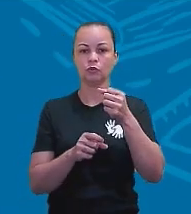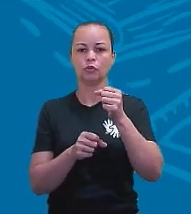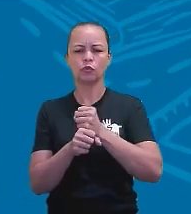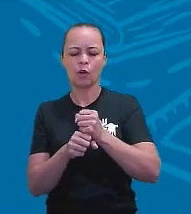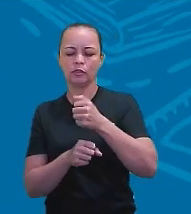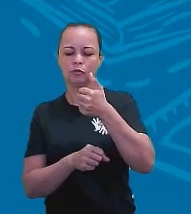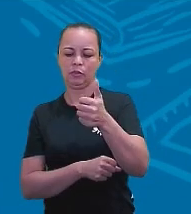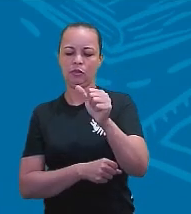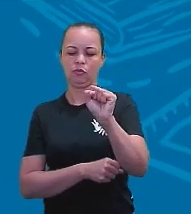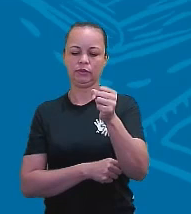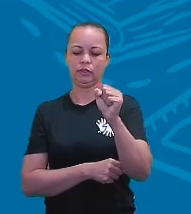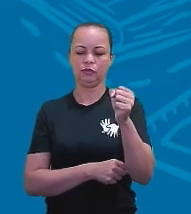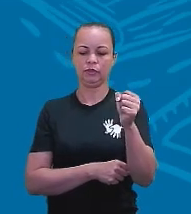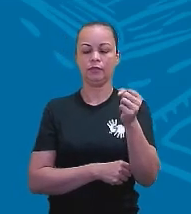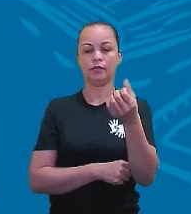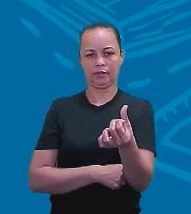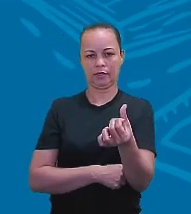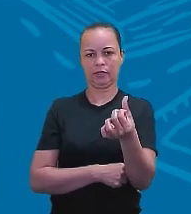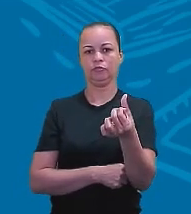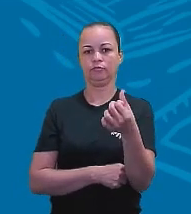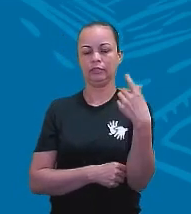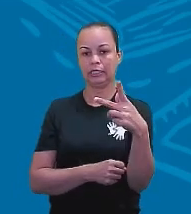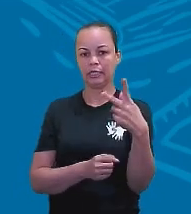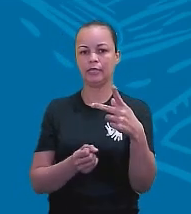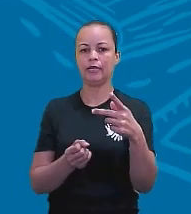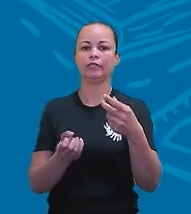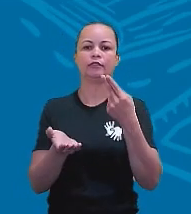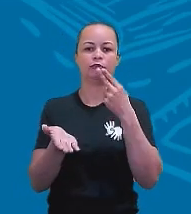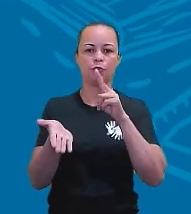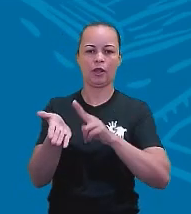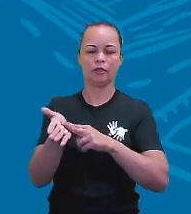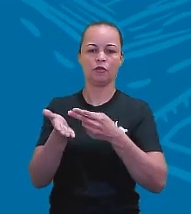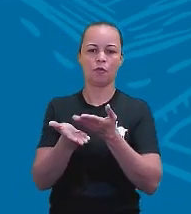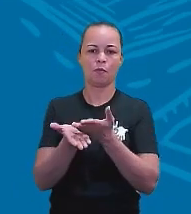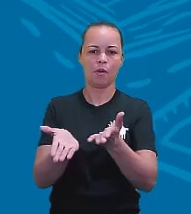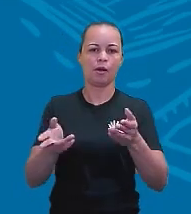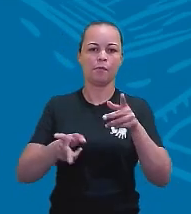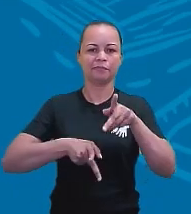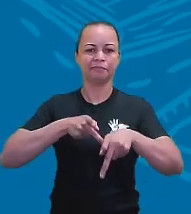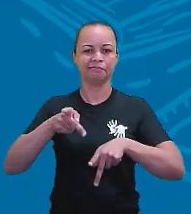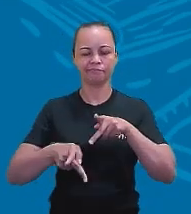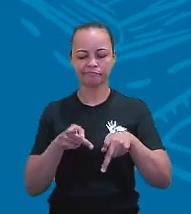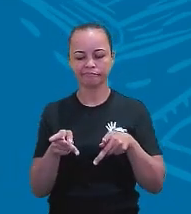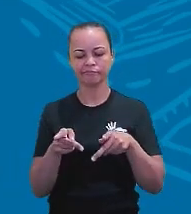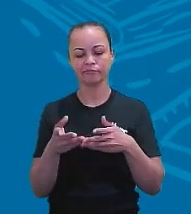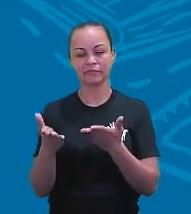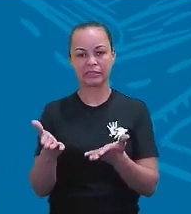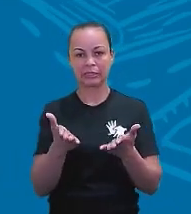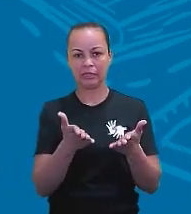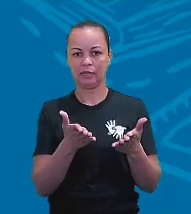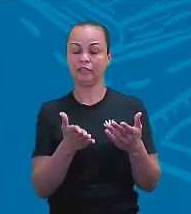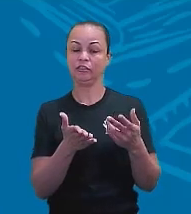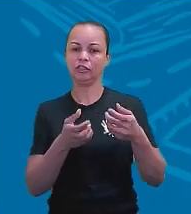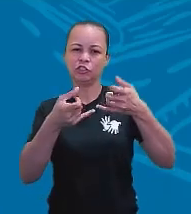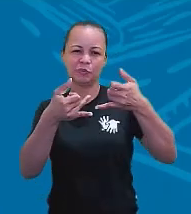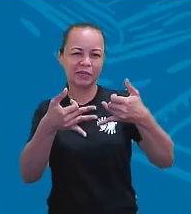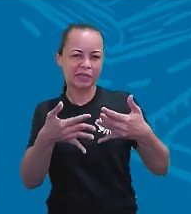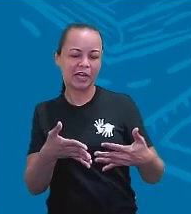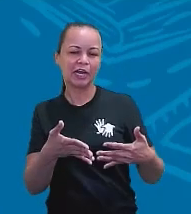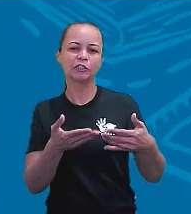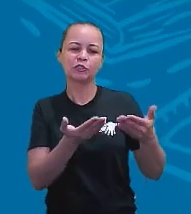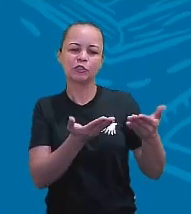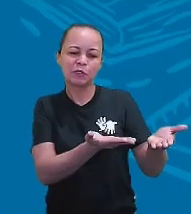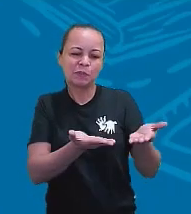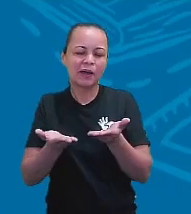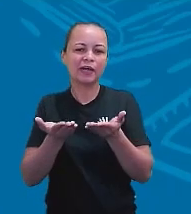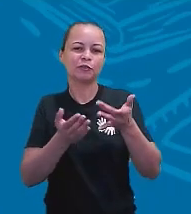esse telegrama foi colocado para a população, tá? E falando sobre a inauguração,